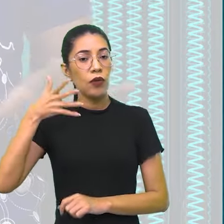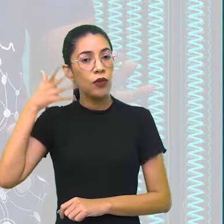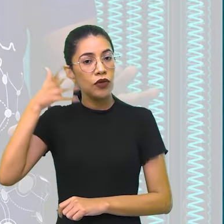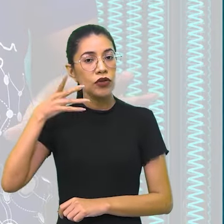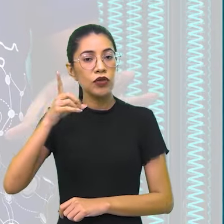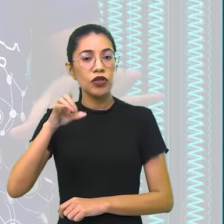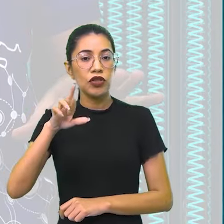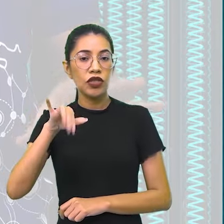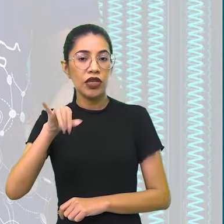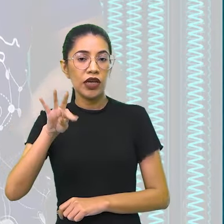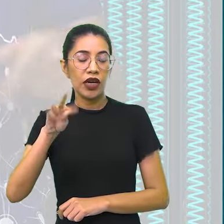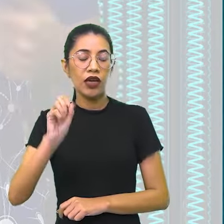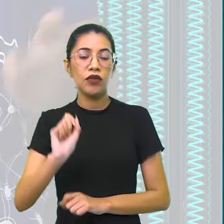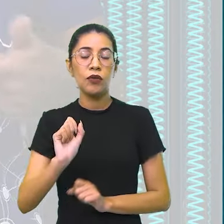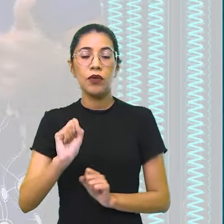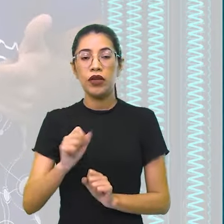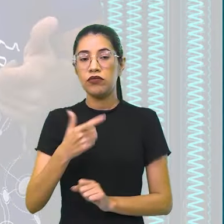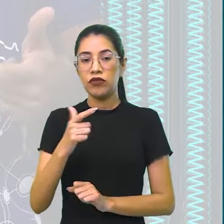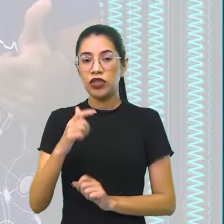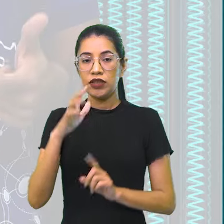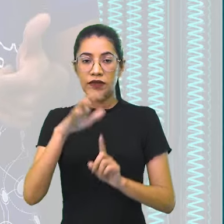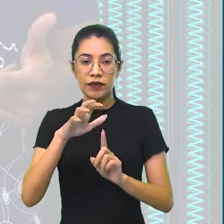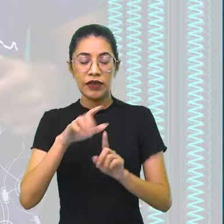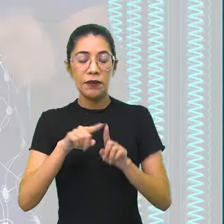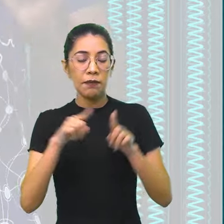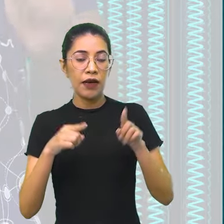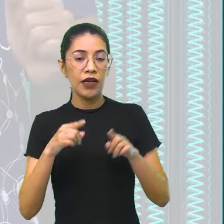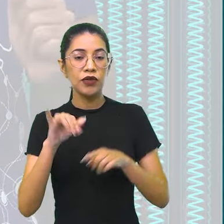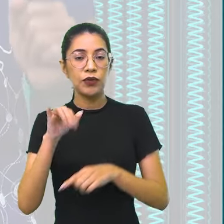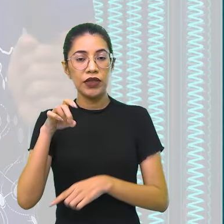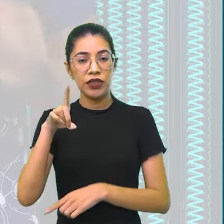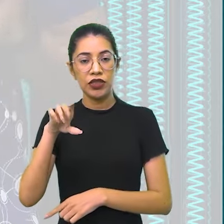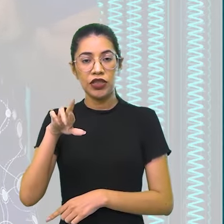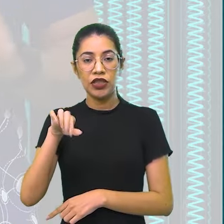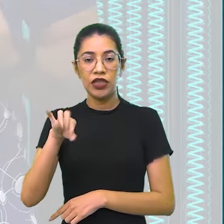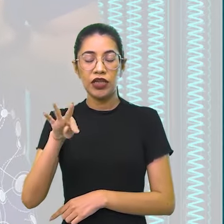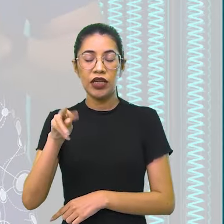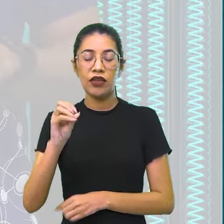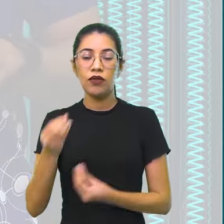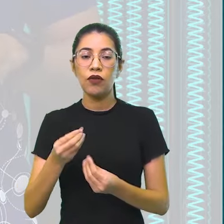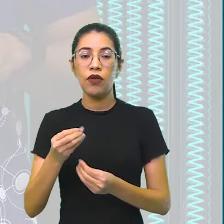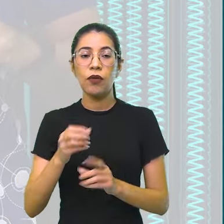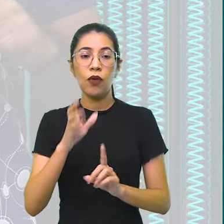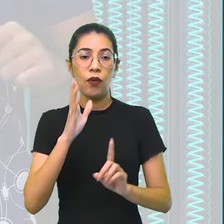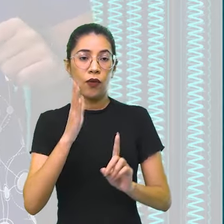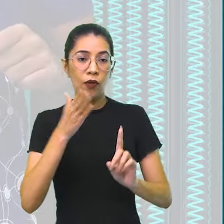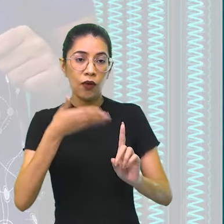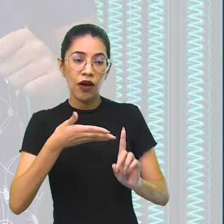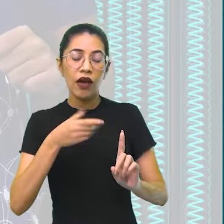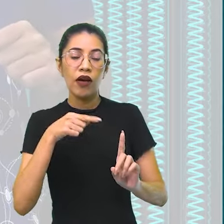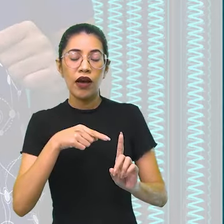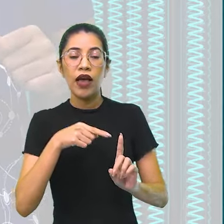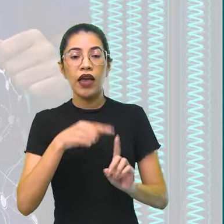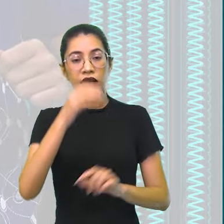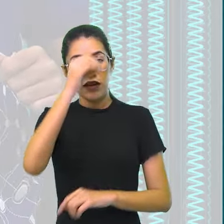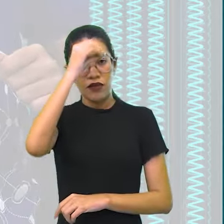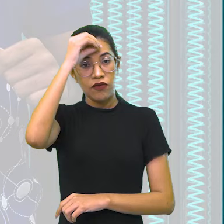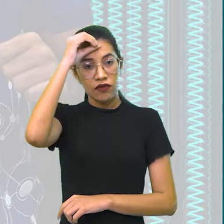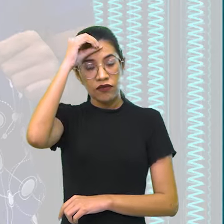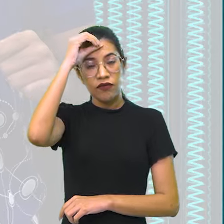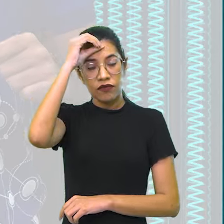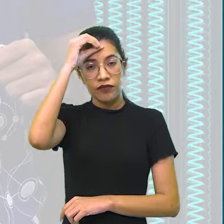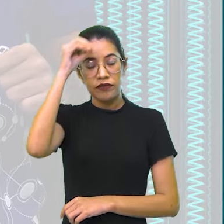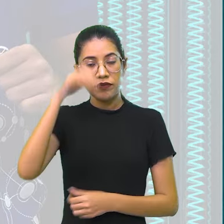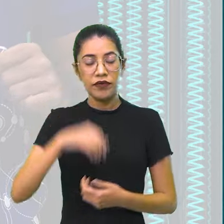porque não tive interferência de ninguém. Mas um discurso indireto, não. Fica dessa forma. O réu afirmou que era inocente, ou seja,